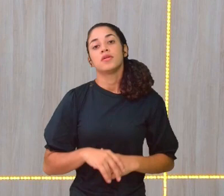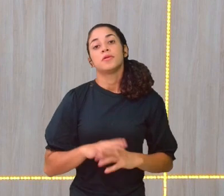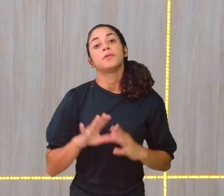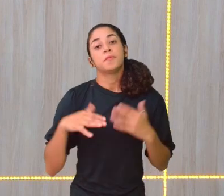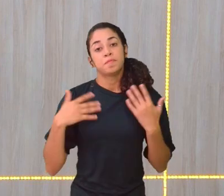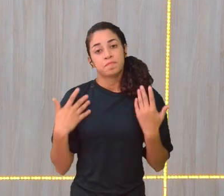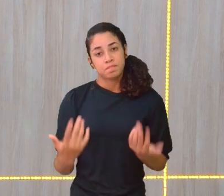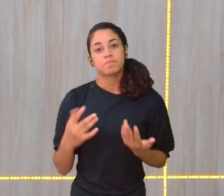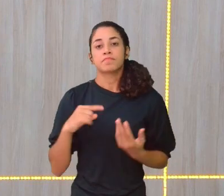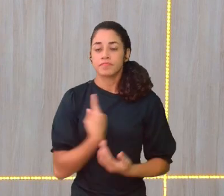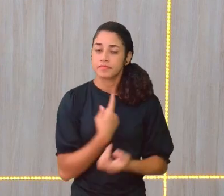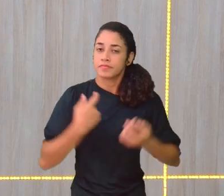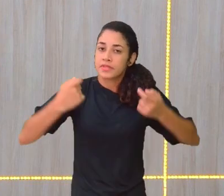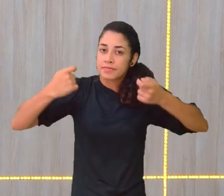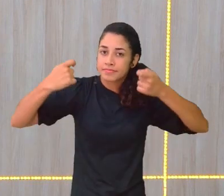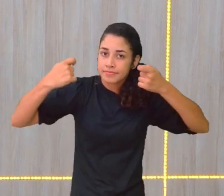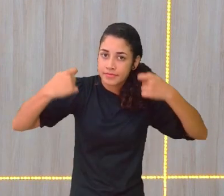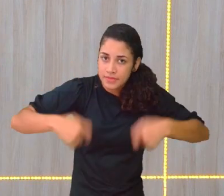Então